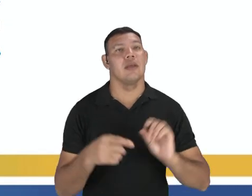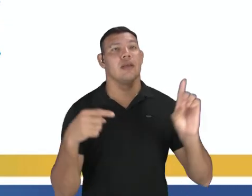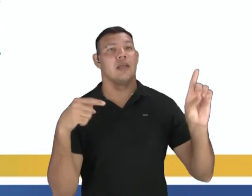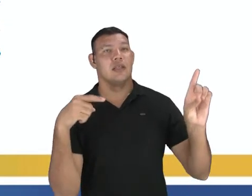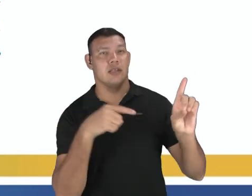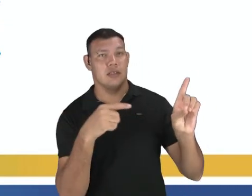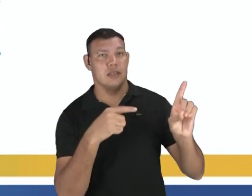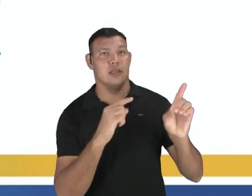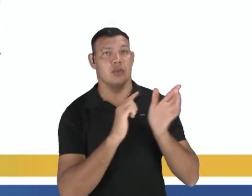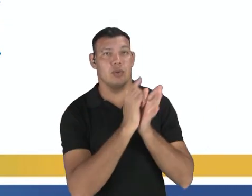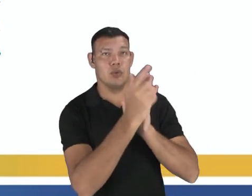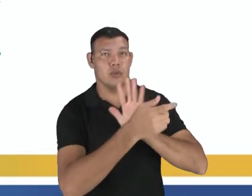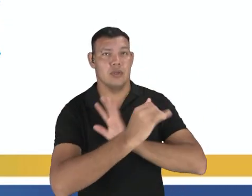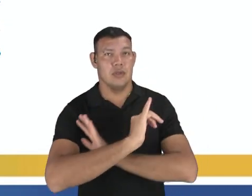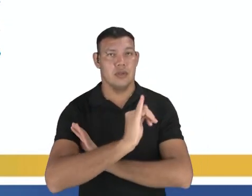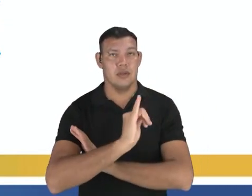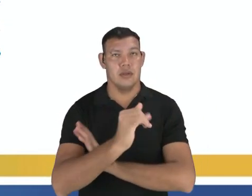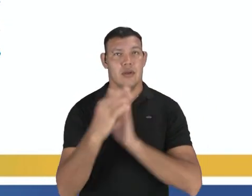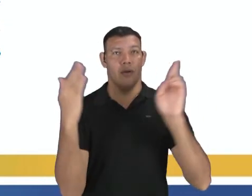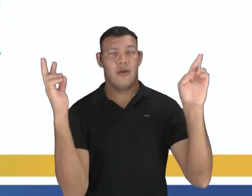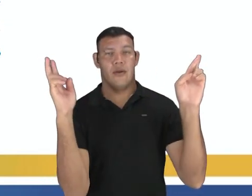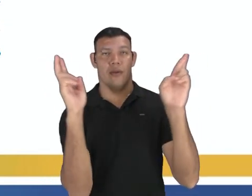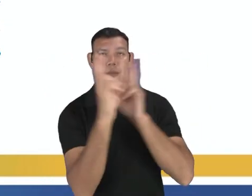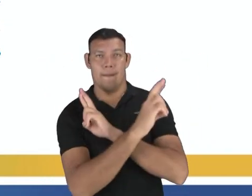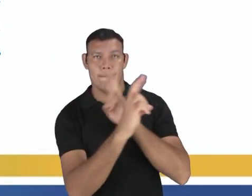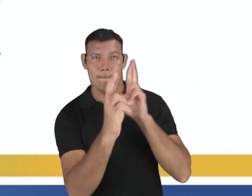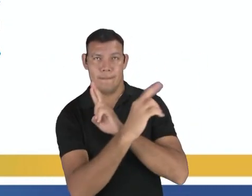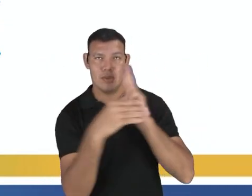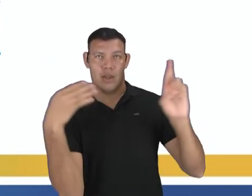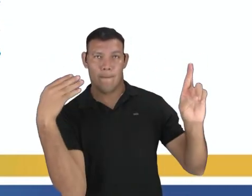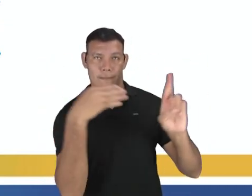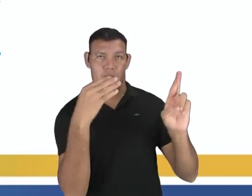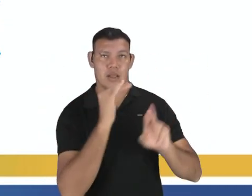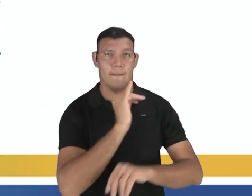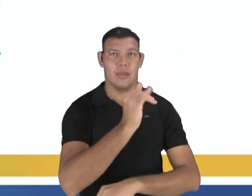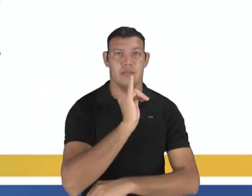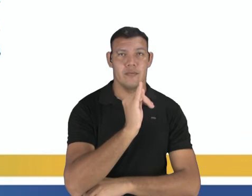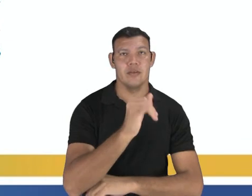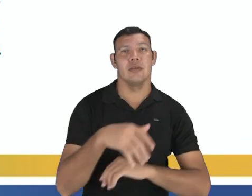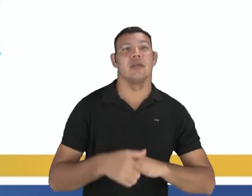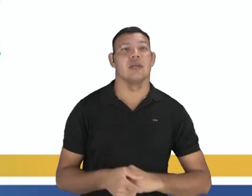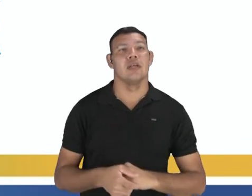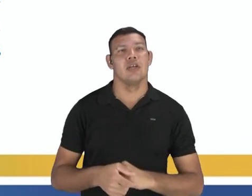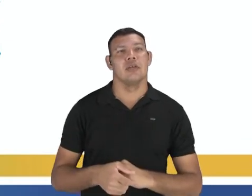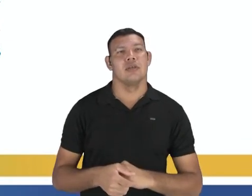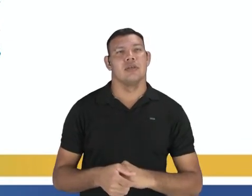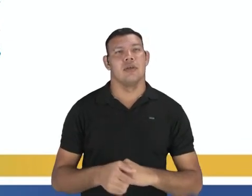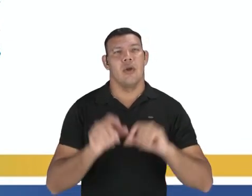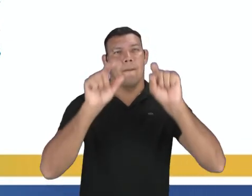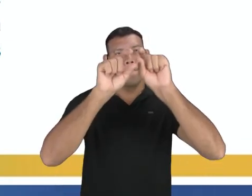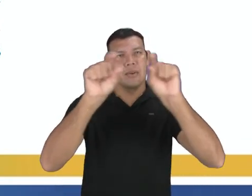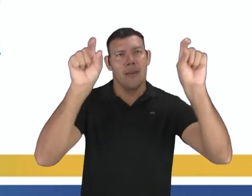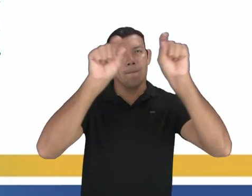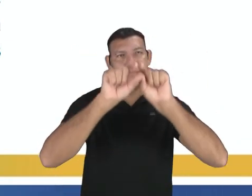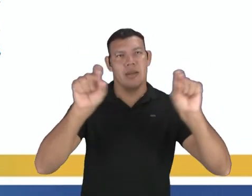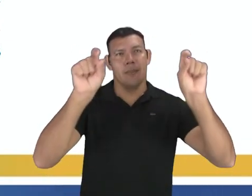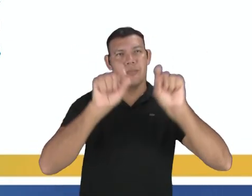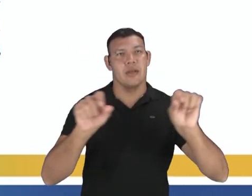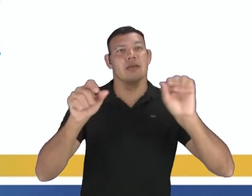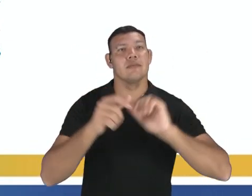e fatos grandiosos, heróicos sobre a história de um povo. O narrador fala do passado, o que justifica os verbos